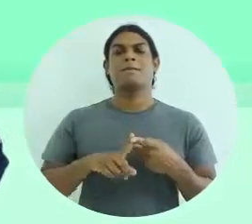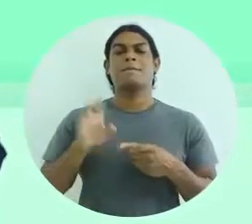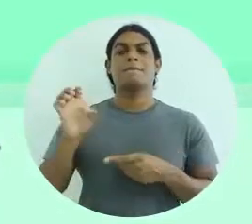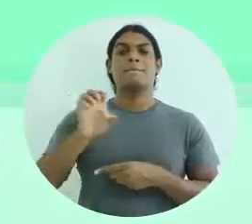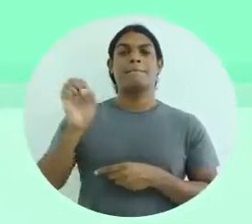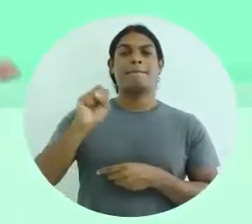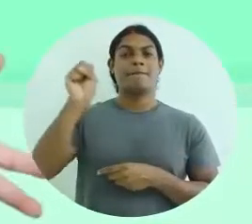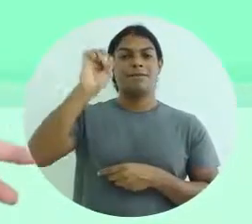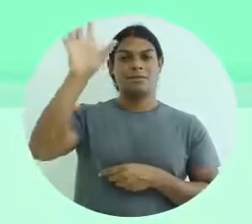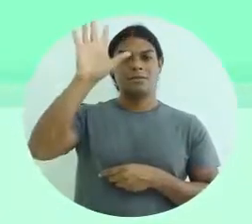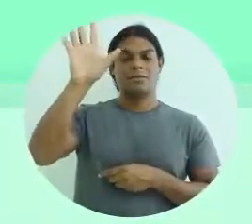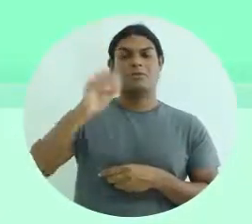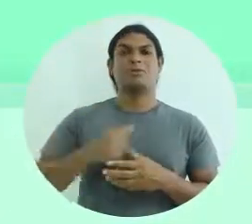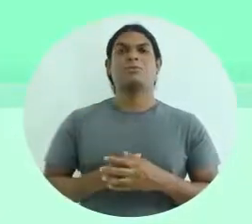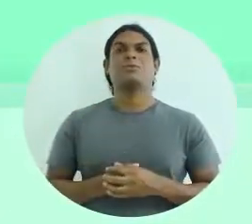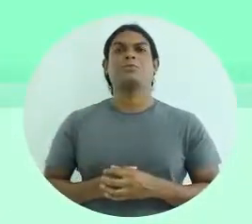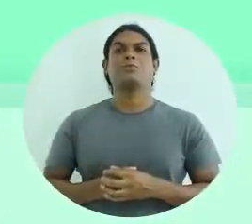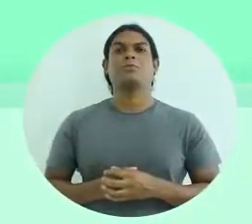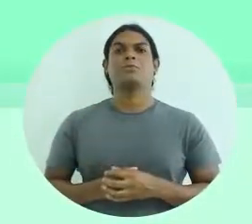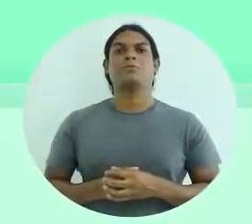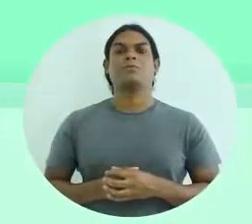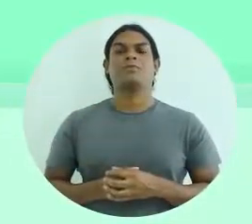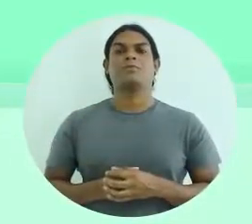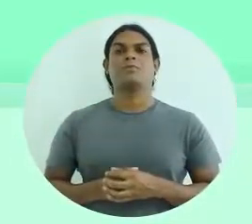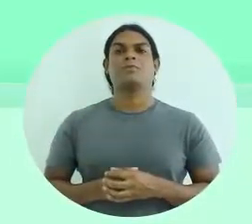exportação. E por último, nós vimos como